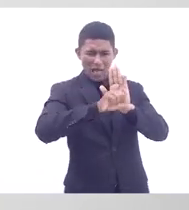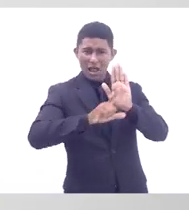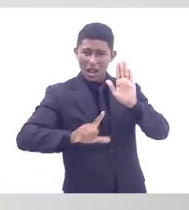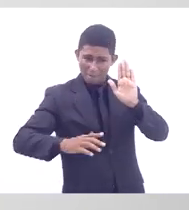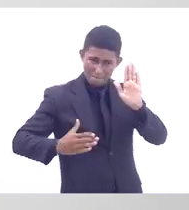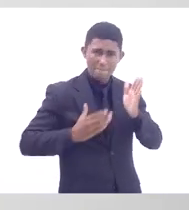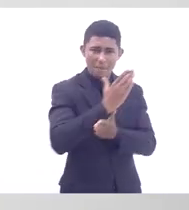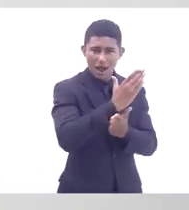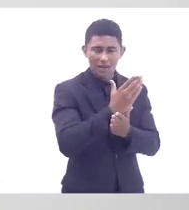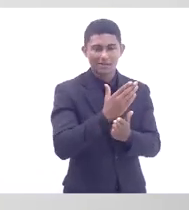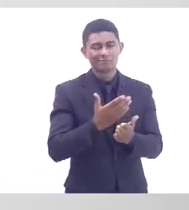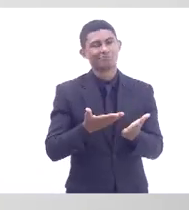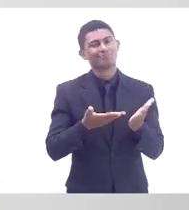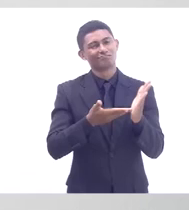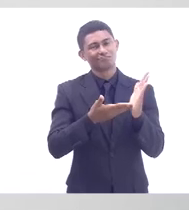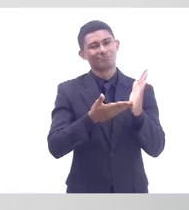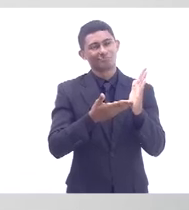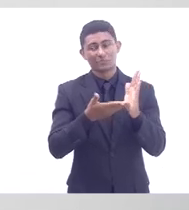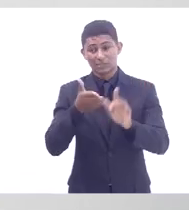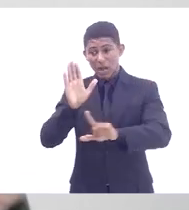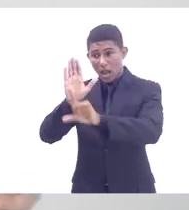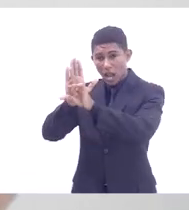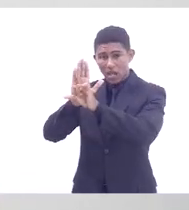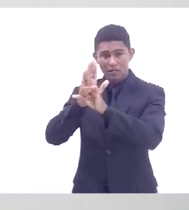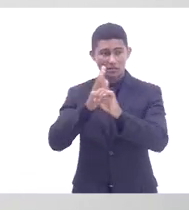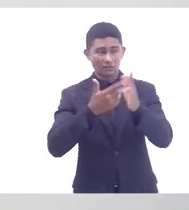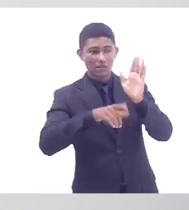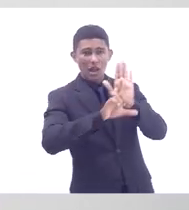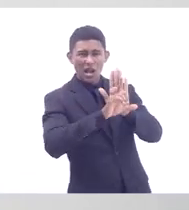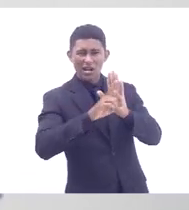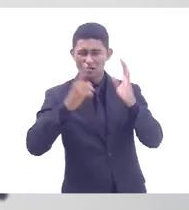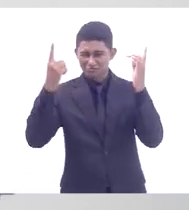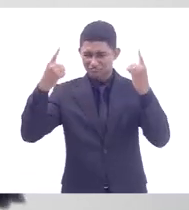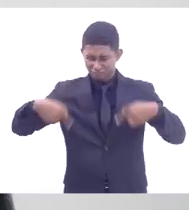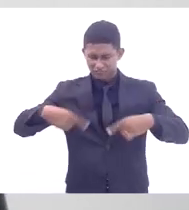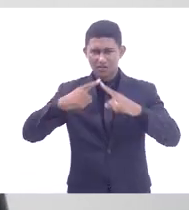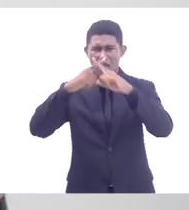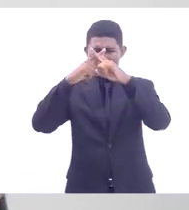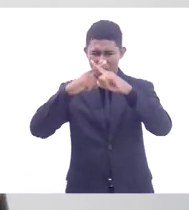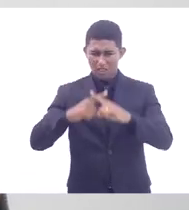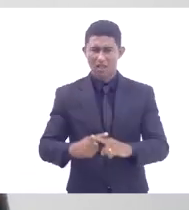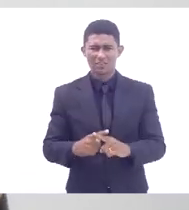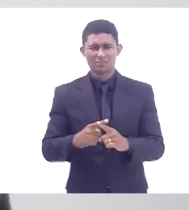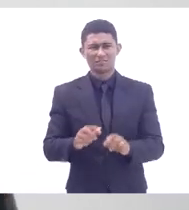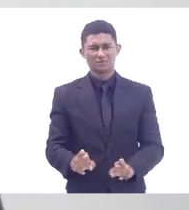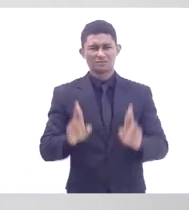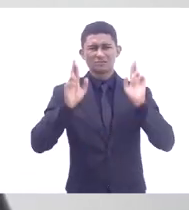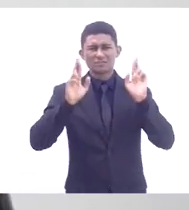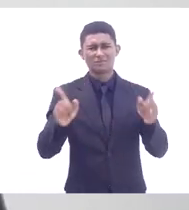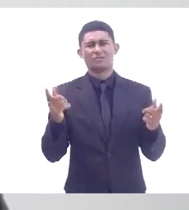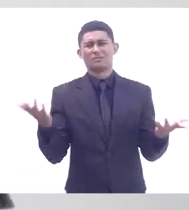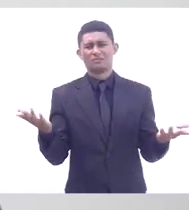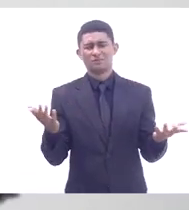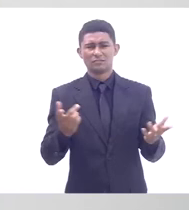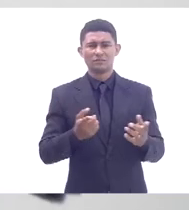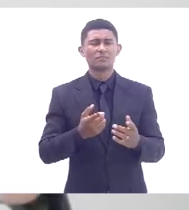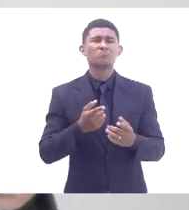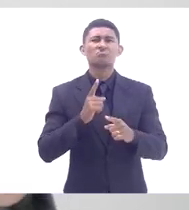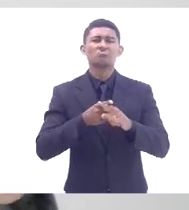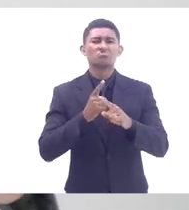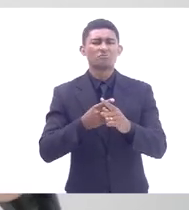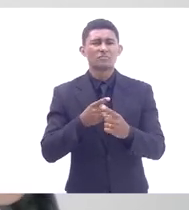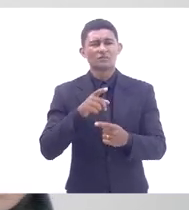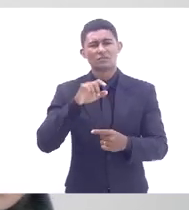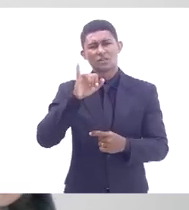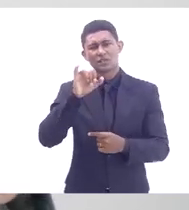uma em C é o nome desse criar ter uma discricionariedade do que seria se isonomia essa isonomia com base em